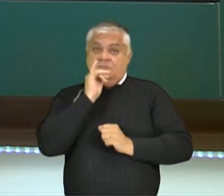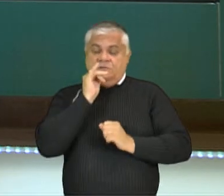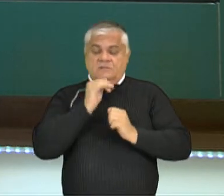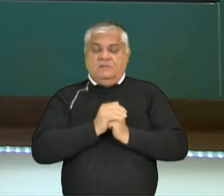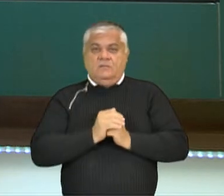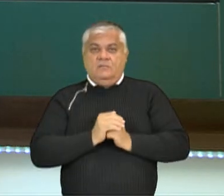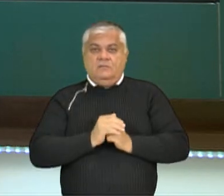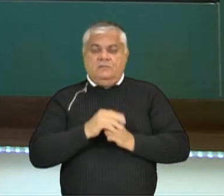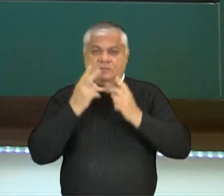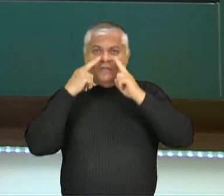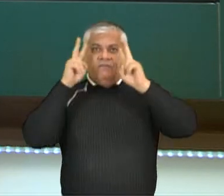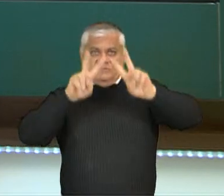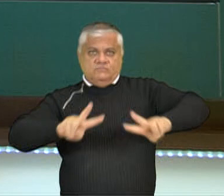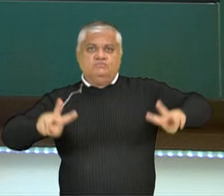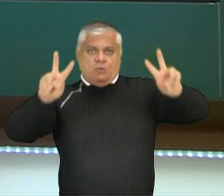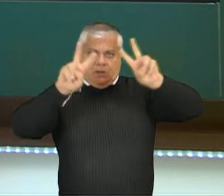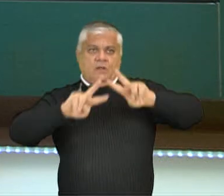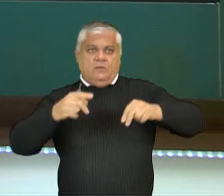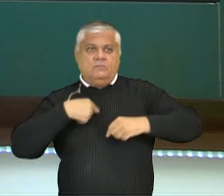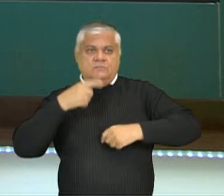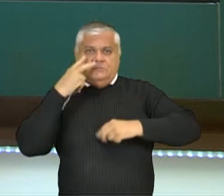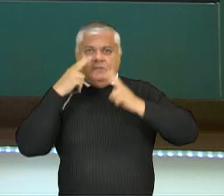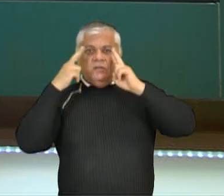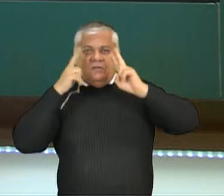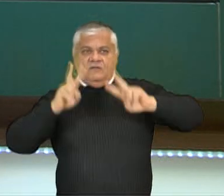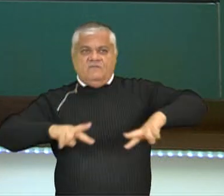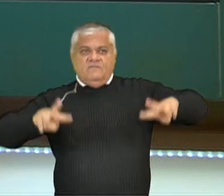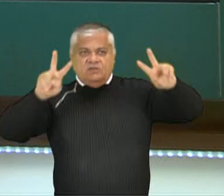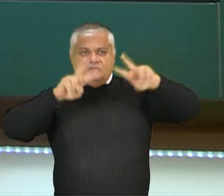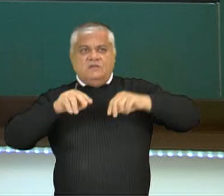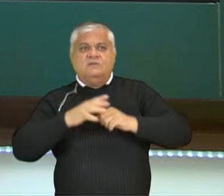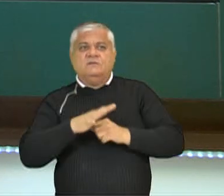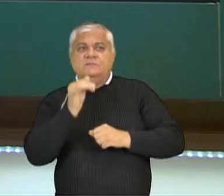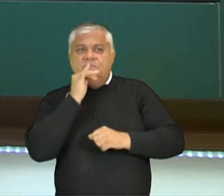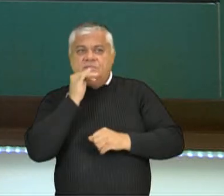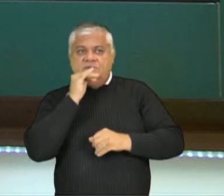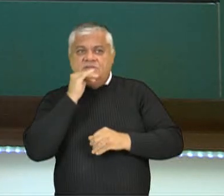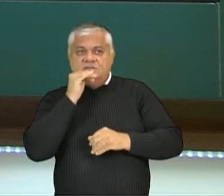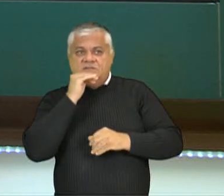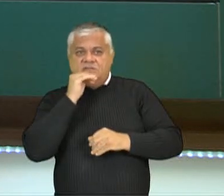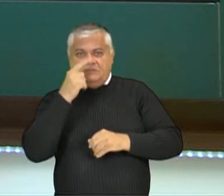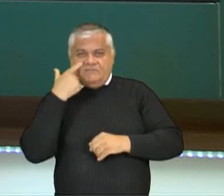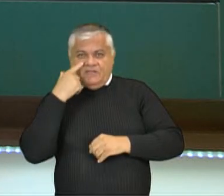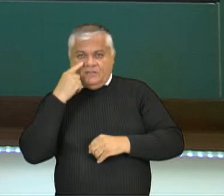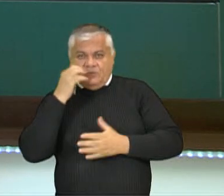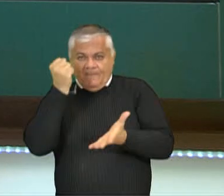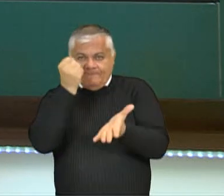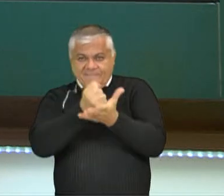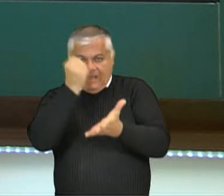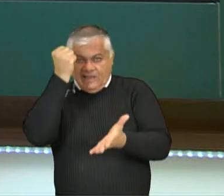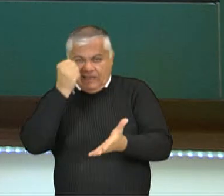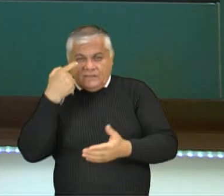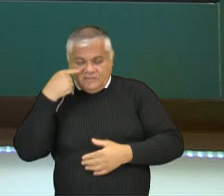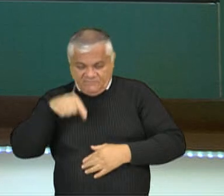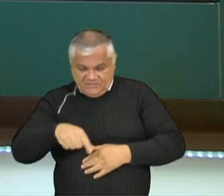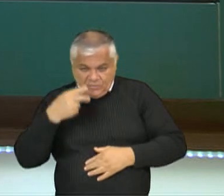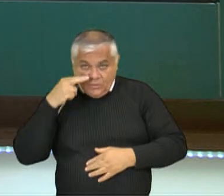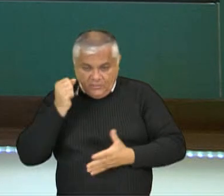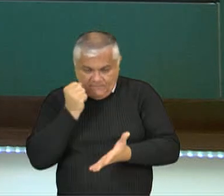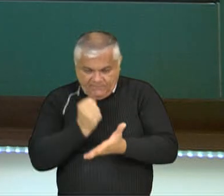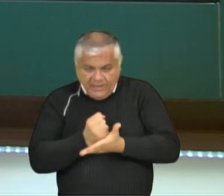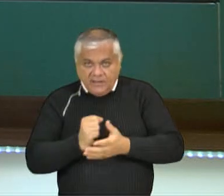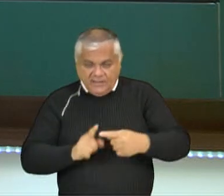chegam nesse... Vamos colocar assim para vocês entenderem de maneira mais fácil, tá? Quando eles chegam nesse T aqui, eles estão nadando com a cabeça embaixo da